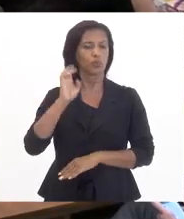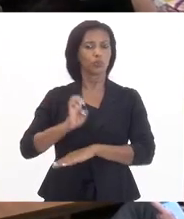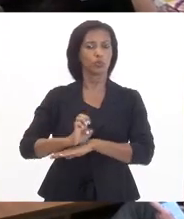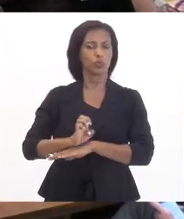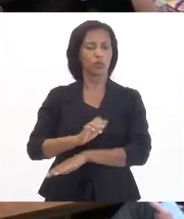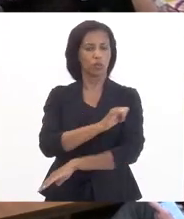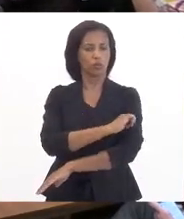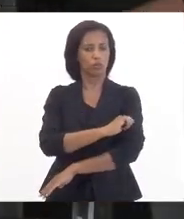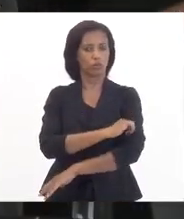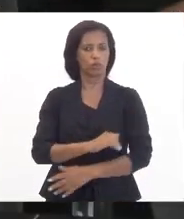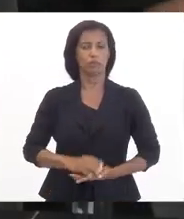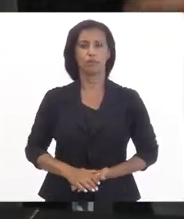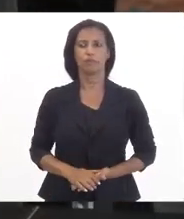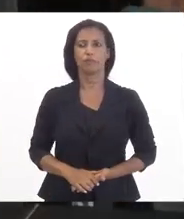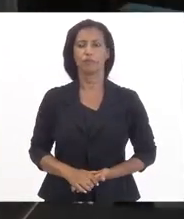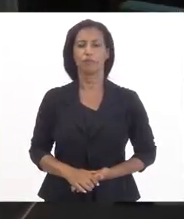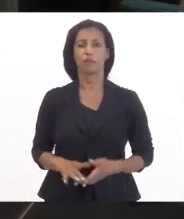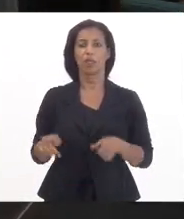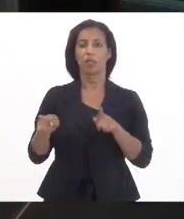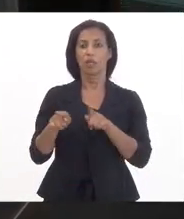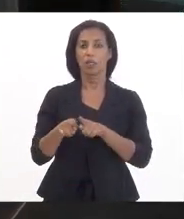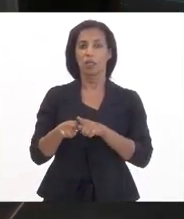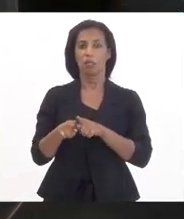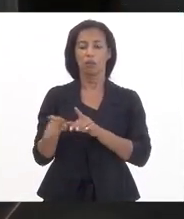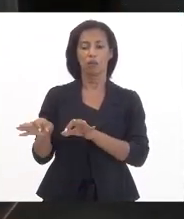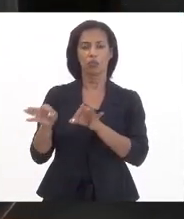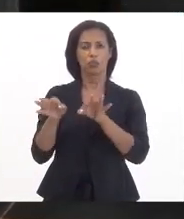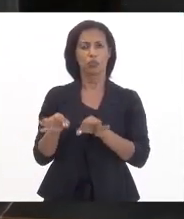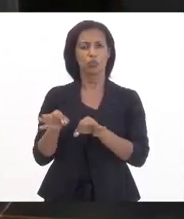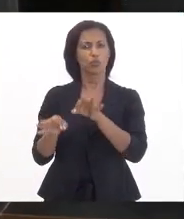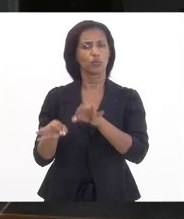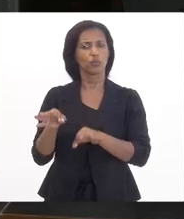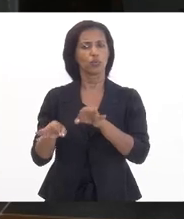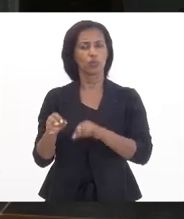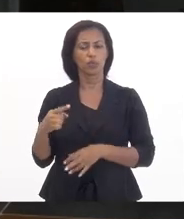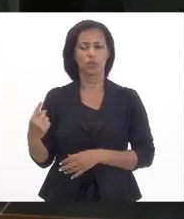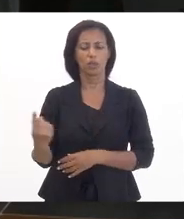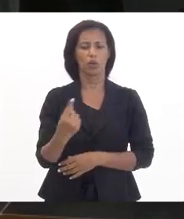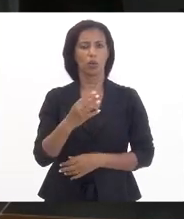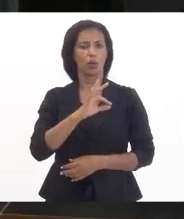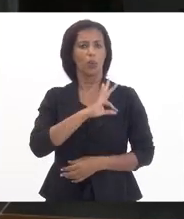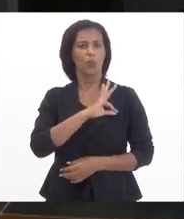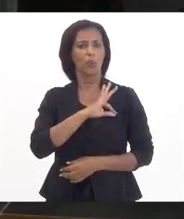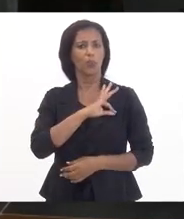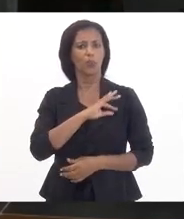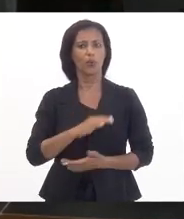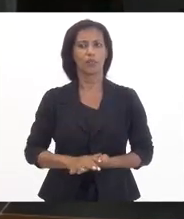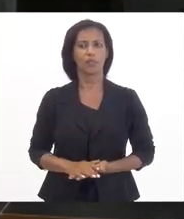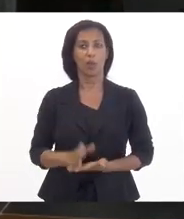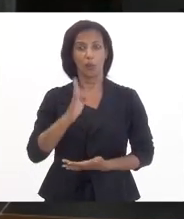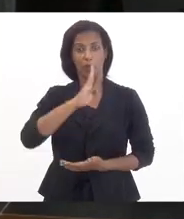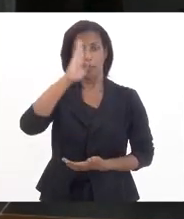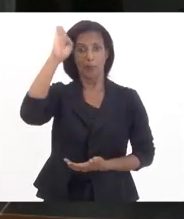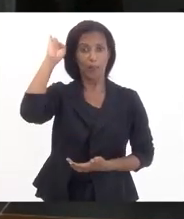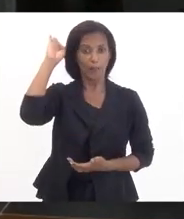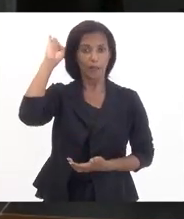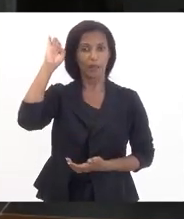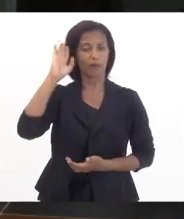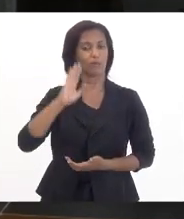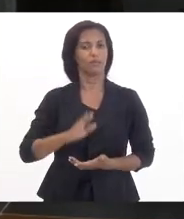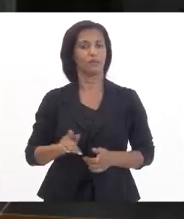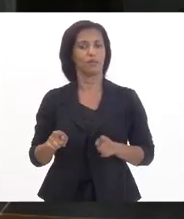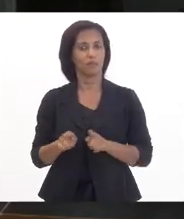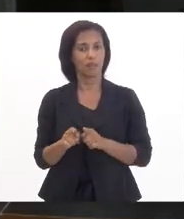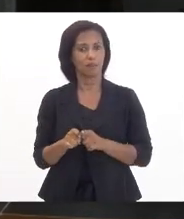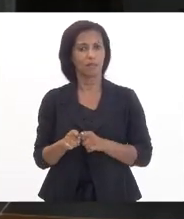do Rio de Janeiro, também fazendo justiça aos nossos policiais militares e bombeiros militares,